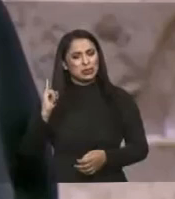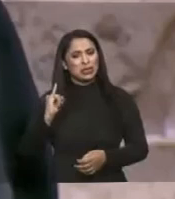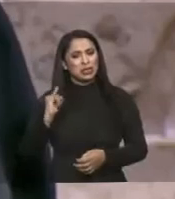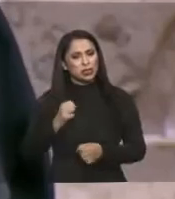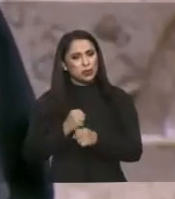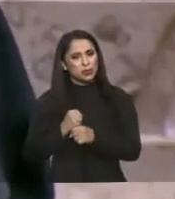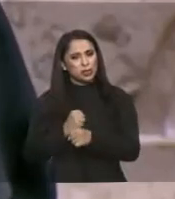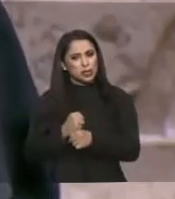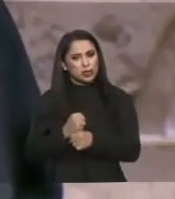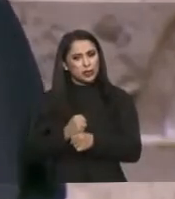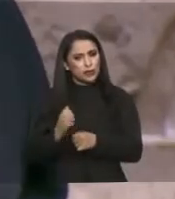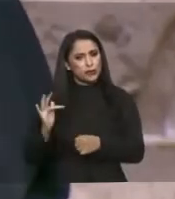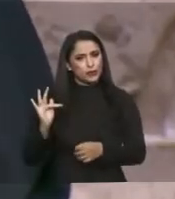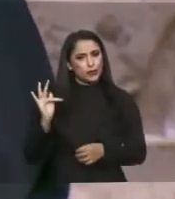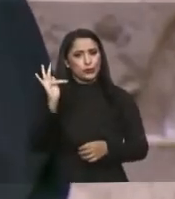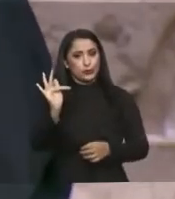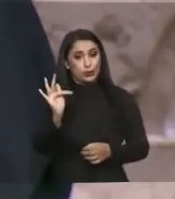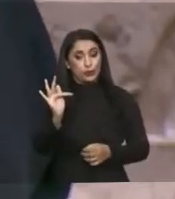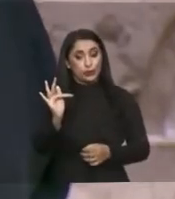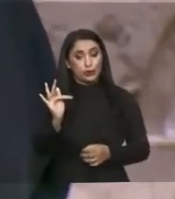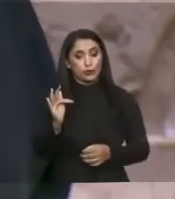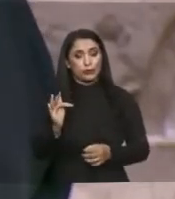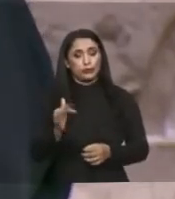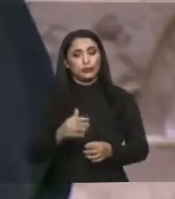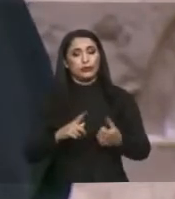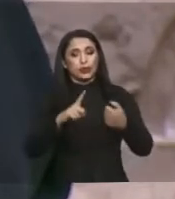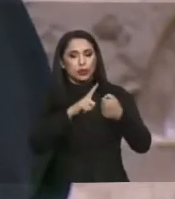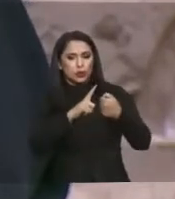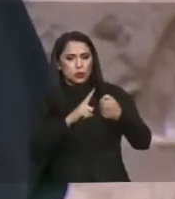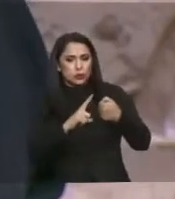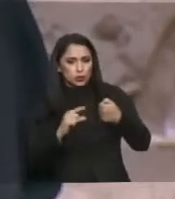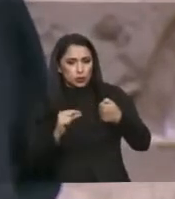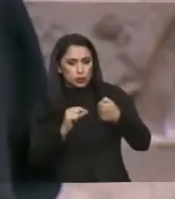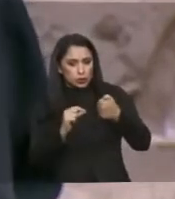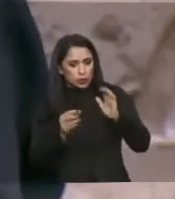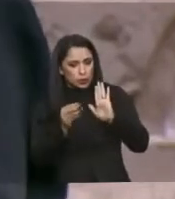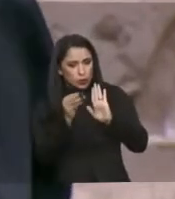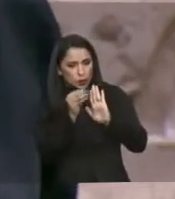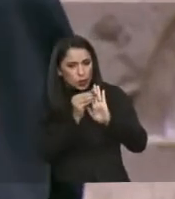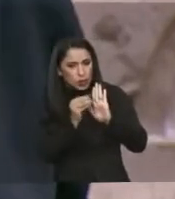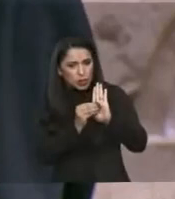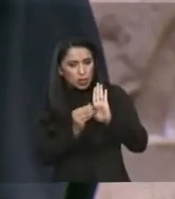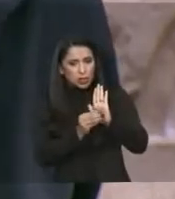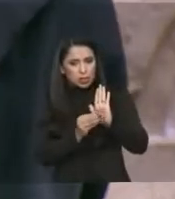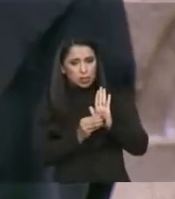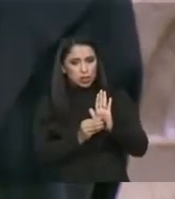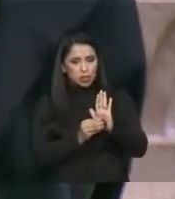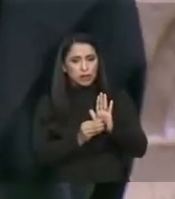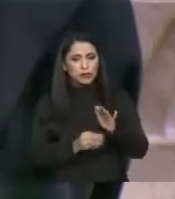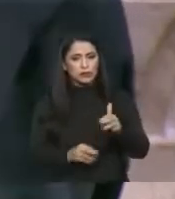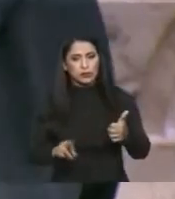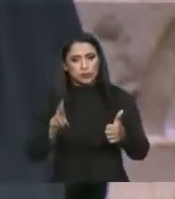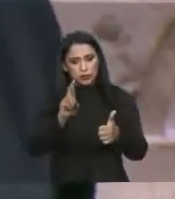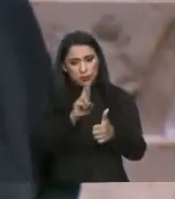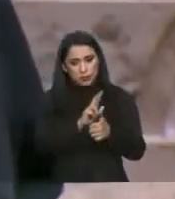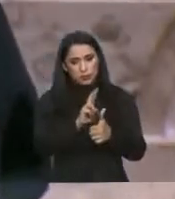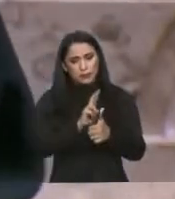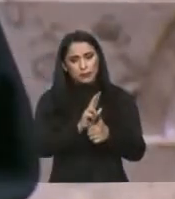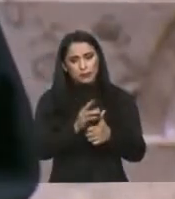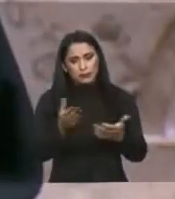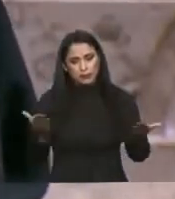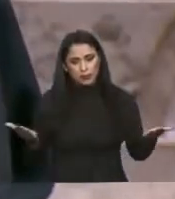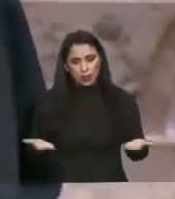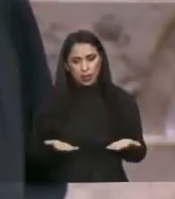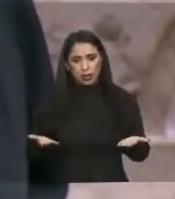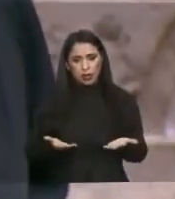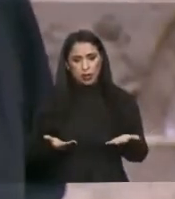próximos anos. Os dispositivos impugnados pelo então Procurador-Geral da República,